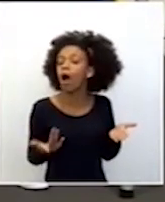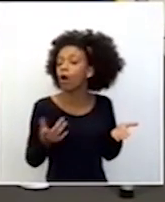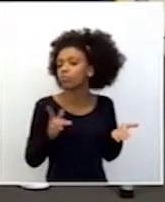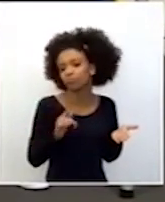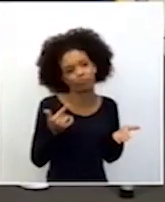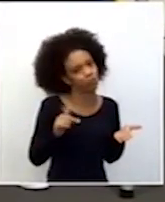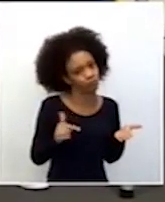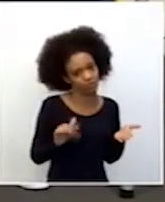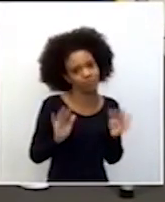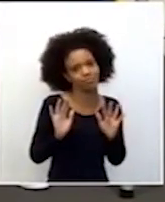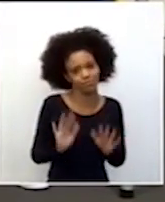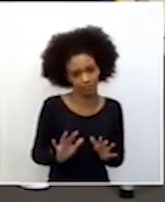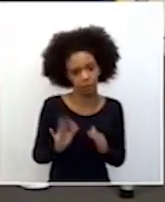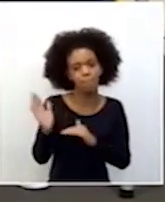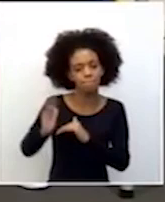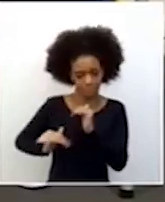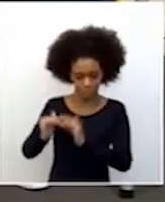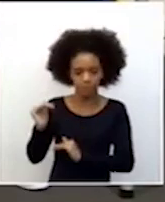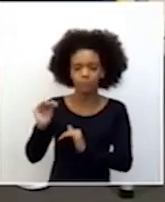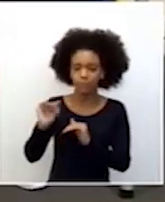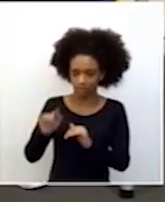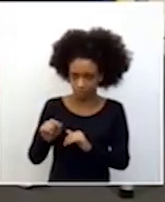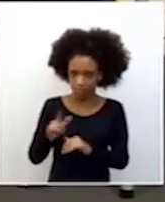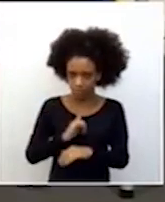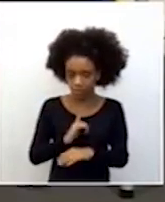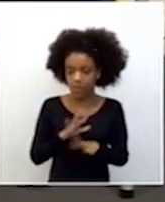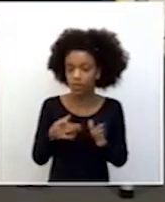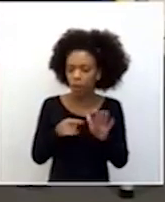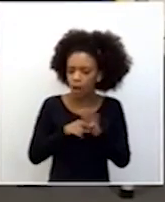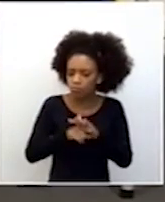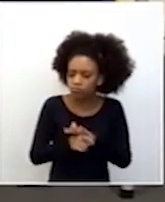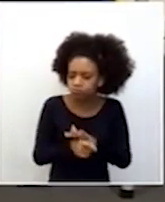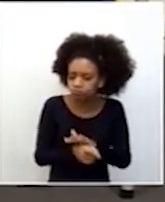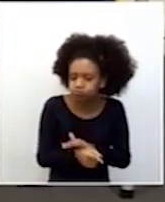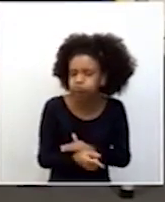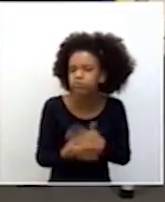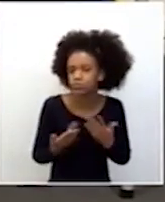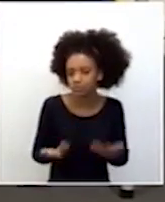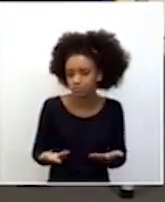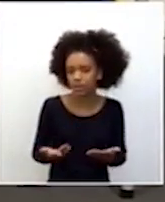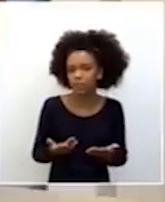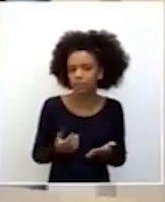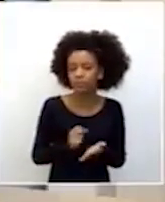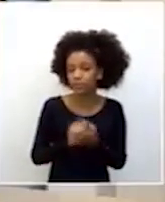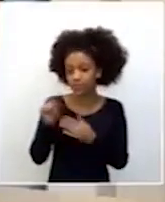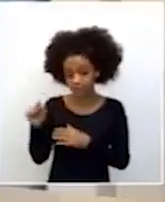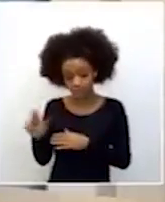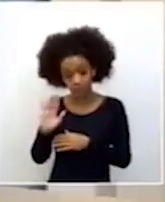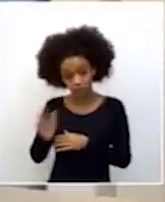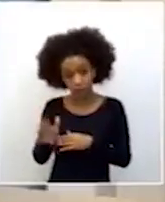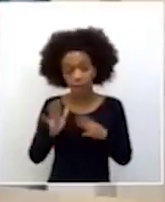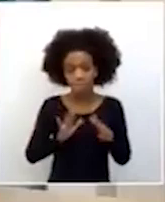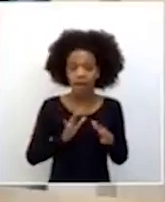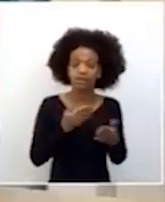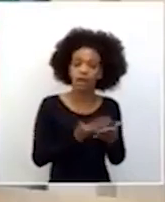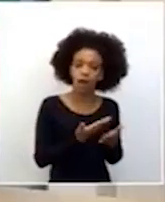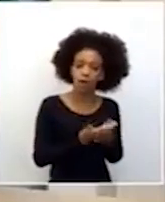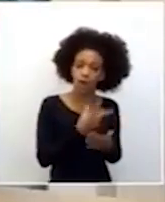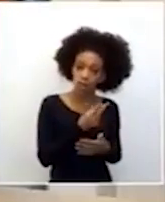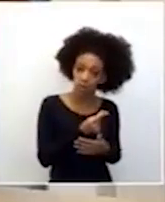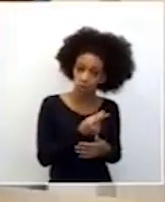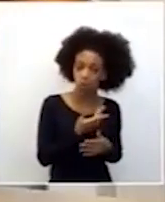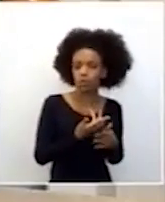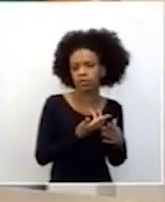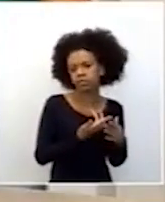tá. Mas a habilidade está lá. Isso. Ou seja, vamos aprofundar o conteúdo que já está lá. Isso, aprofundar o conteúdo que já está lá e a nossa aula 2 que a gente